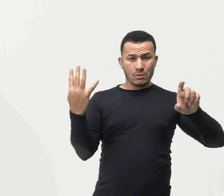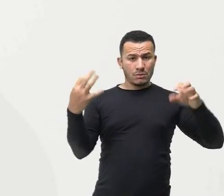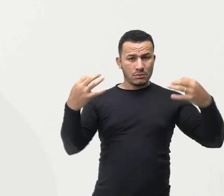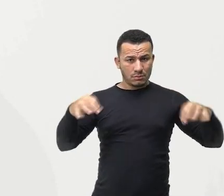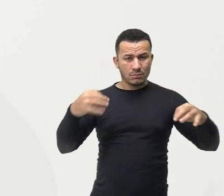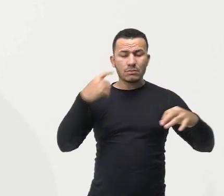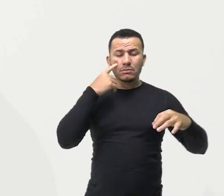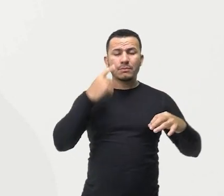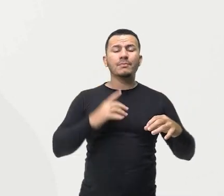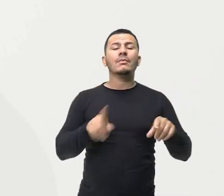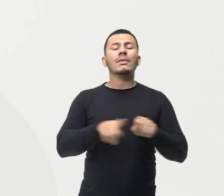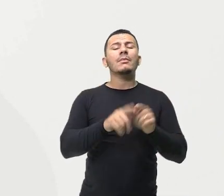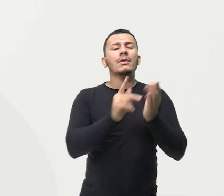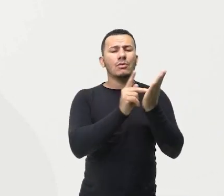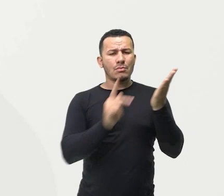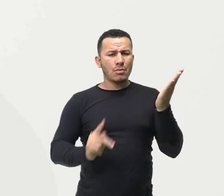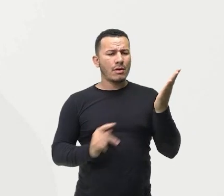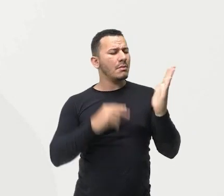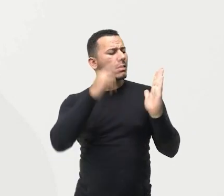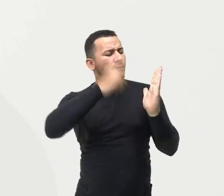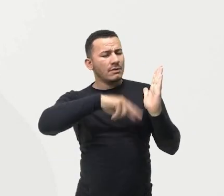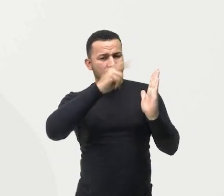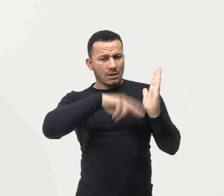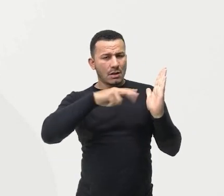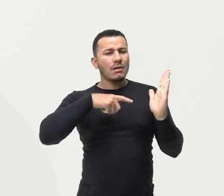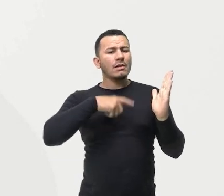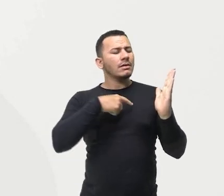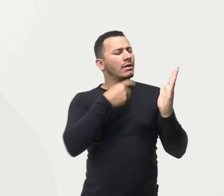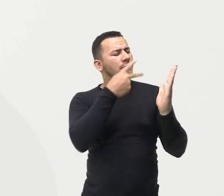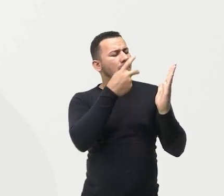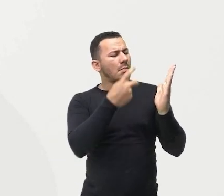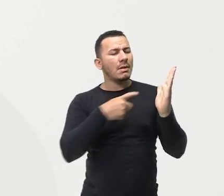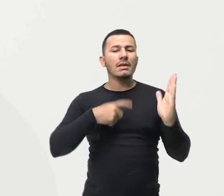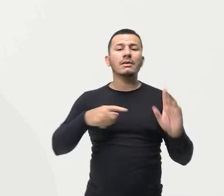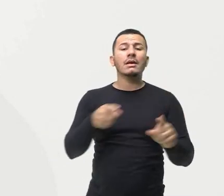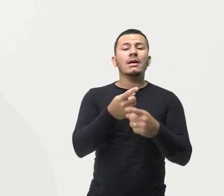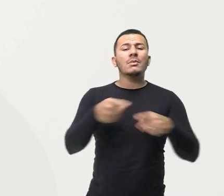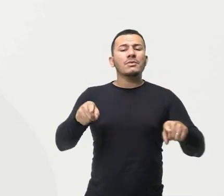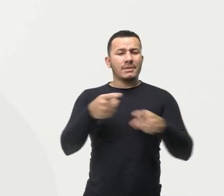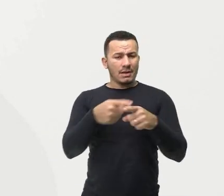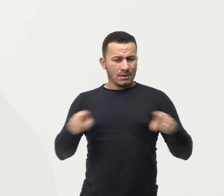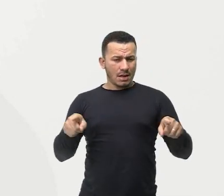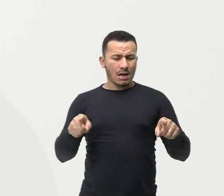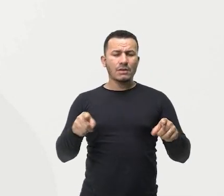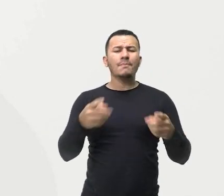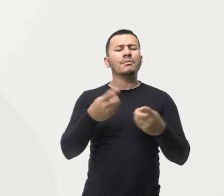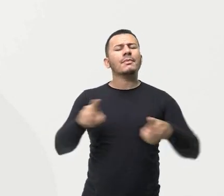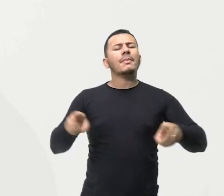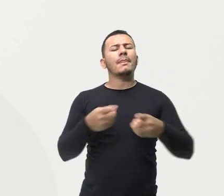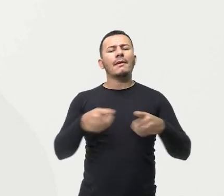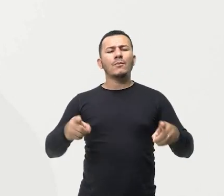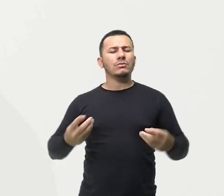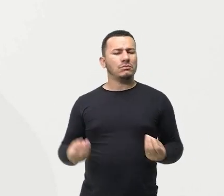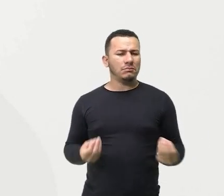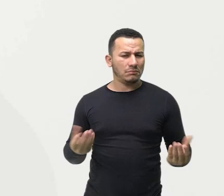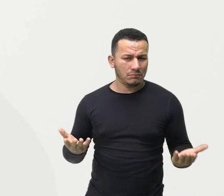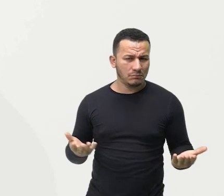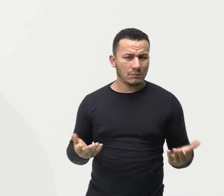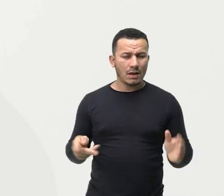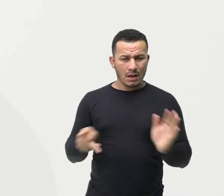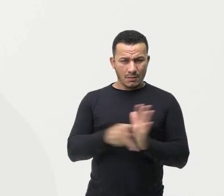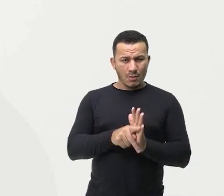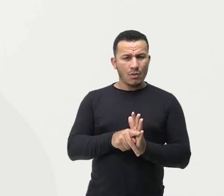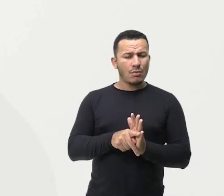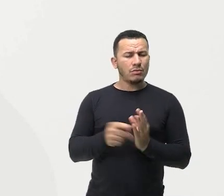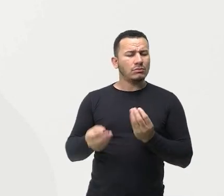observem também que no poema é interessante a gente observar a questão da musicalidade. Essa musicalidade ela é feita para a gente,